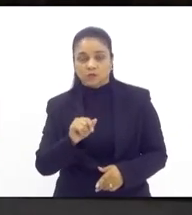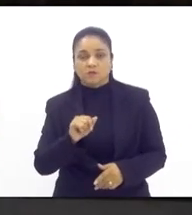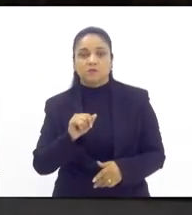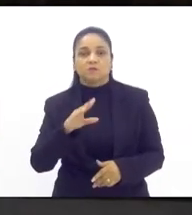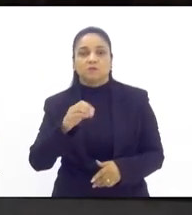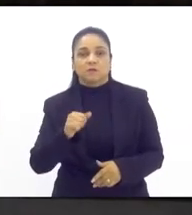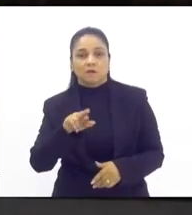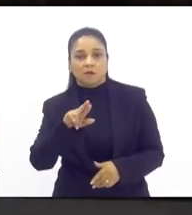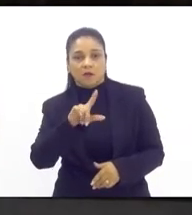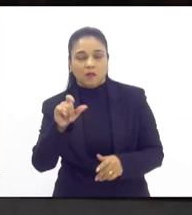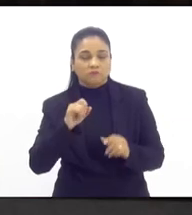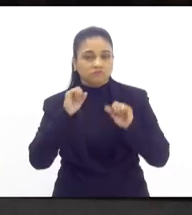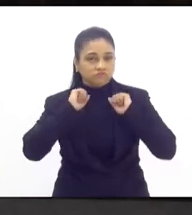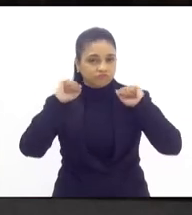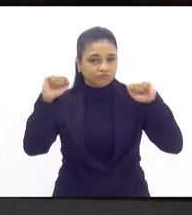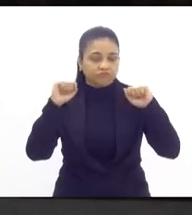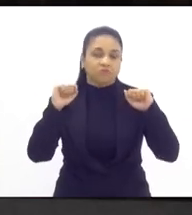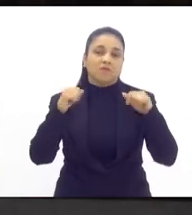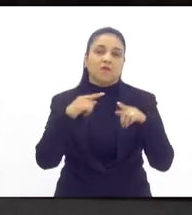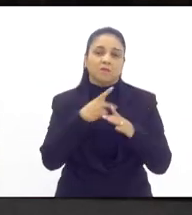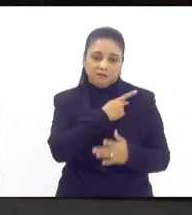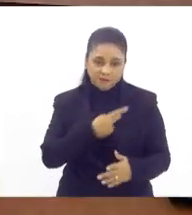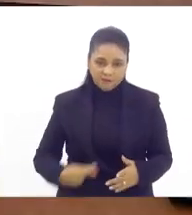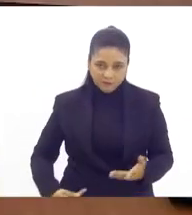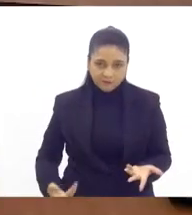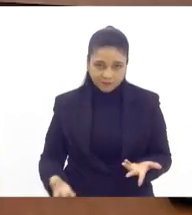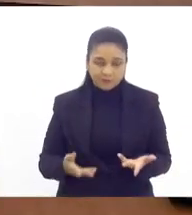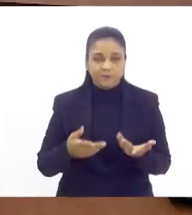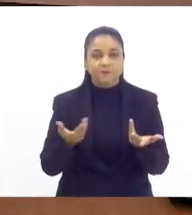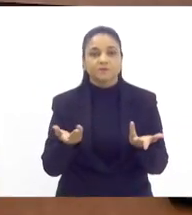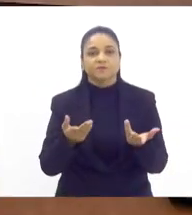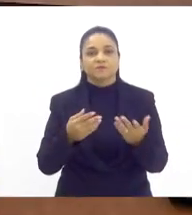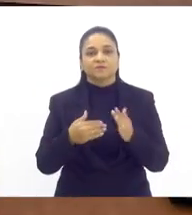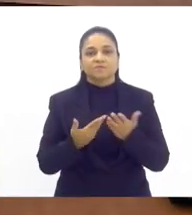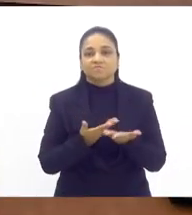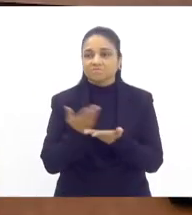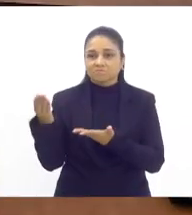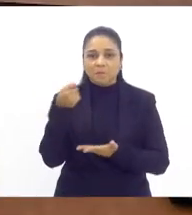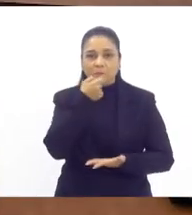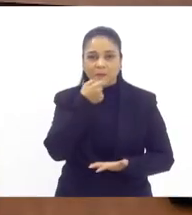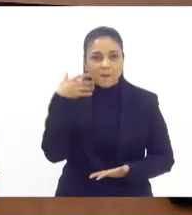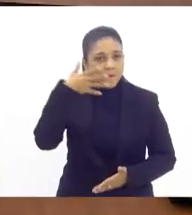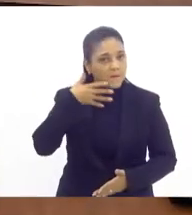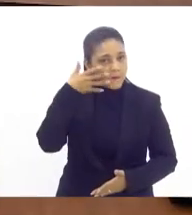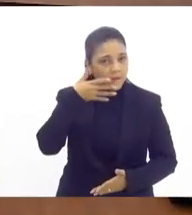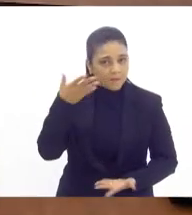das torcidas seu Wagner fique à vontade